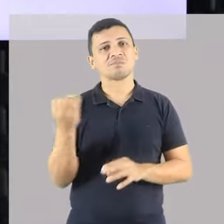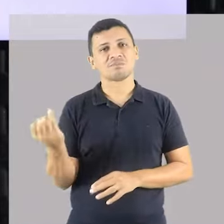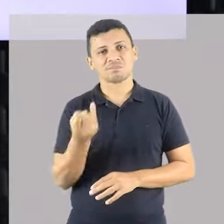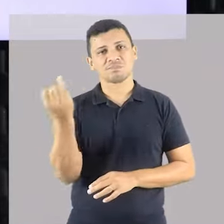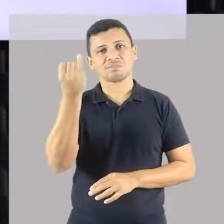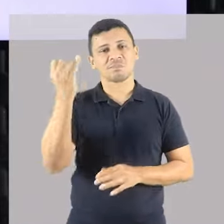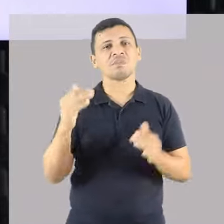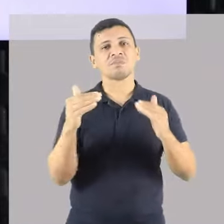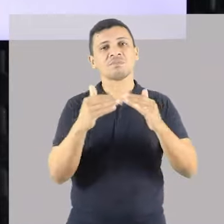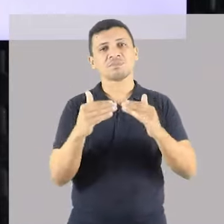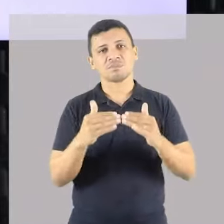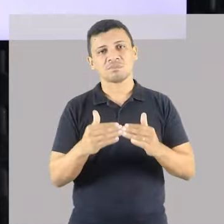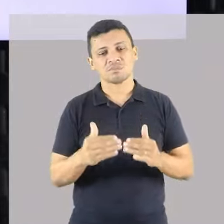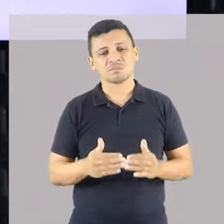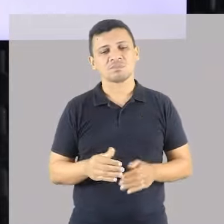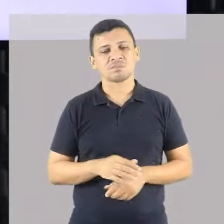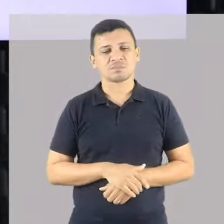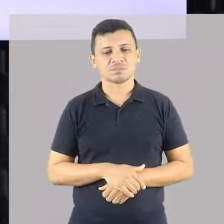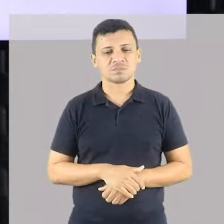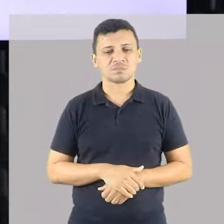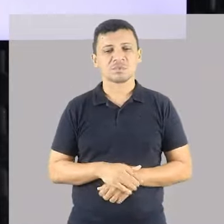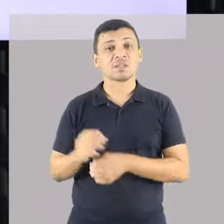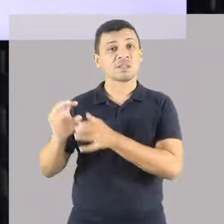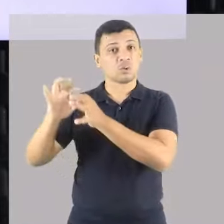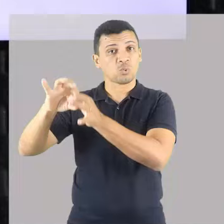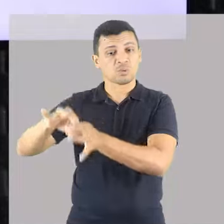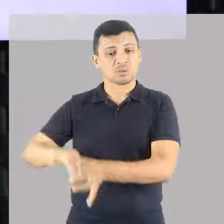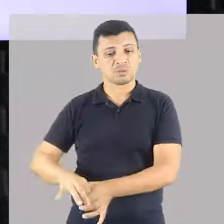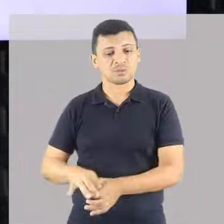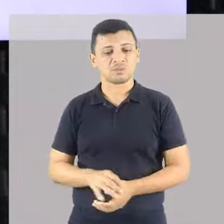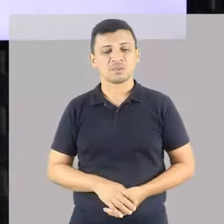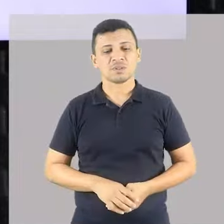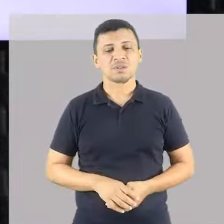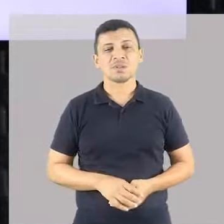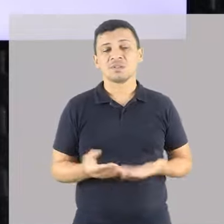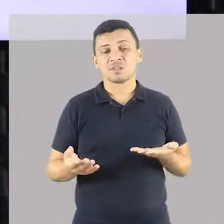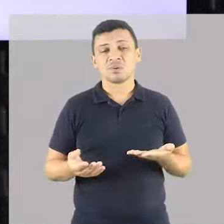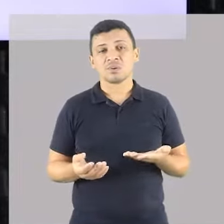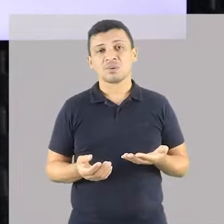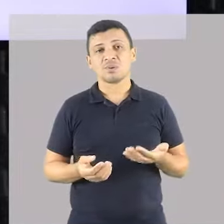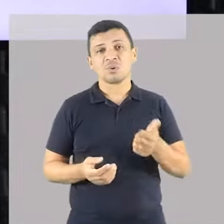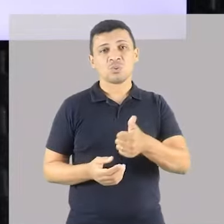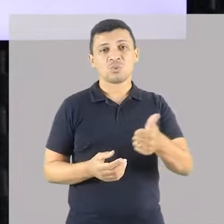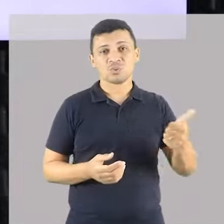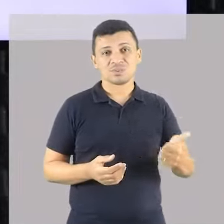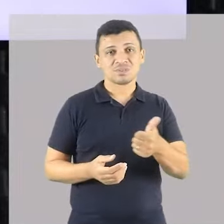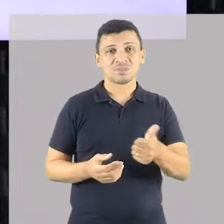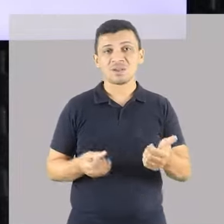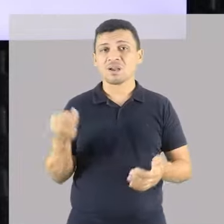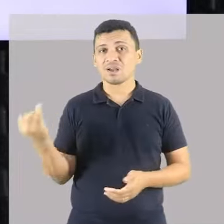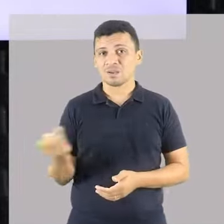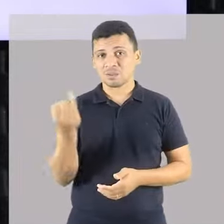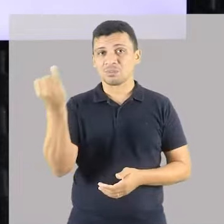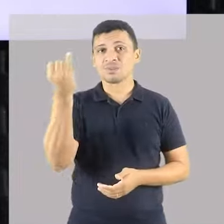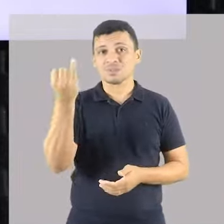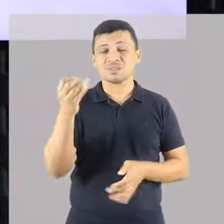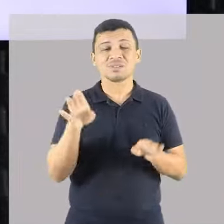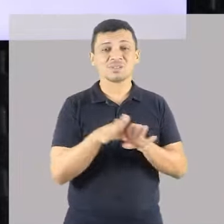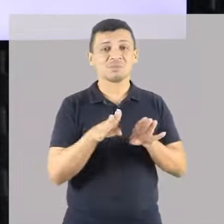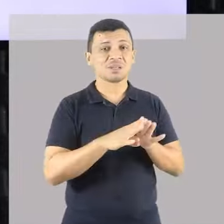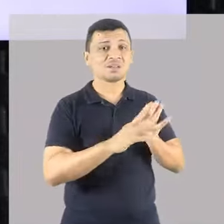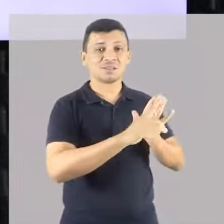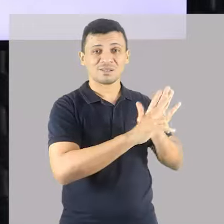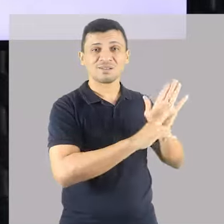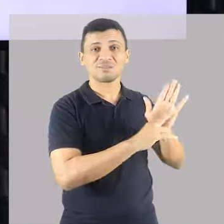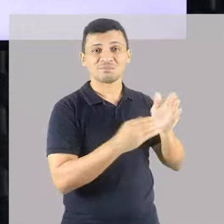estão Associados na referência da coerência e consistência e relevância isso tem muito a ver com a redação né